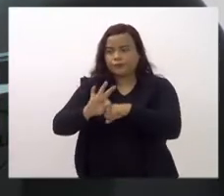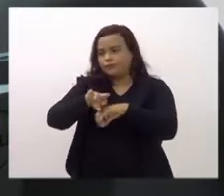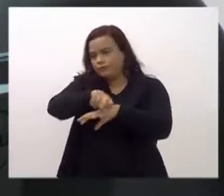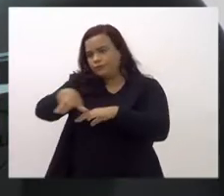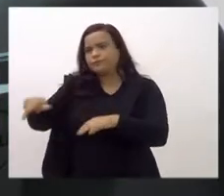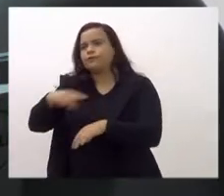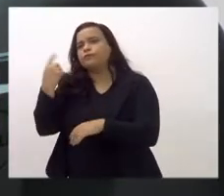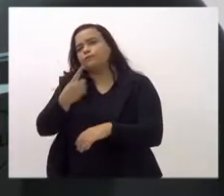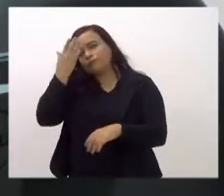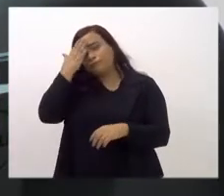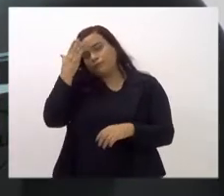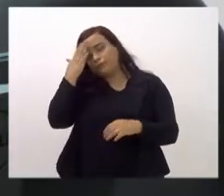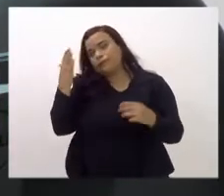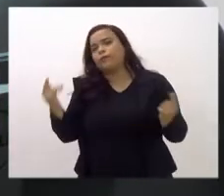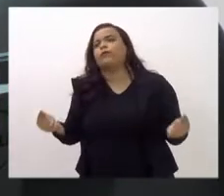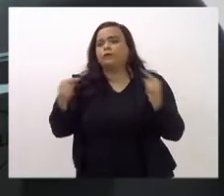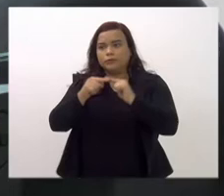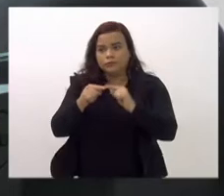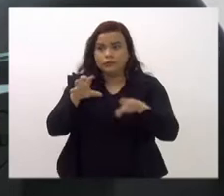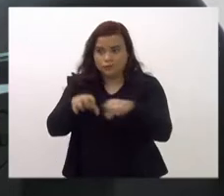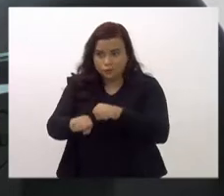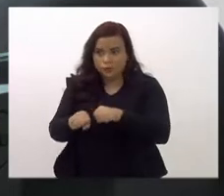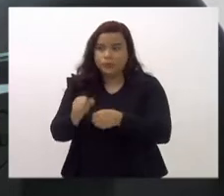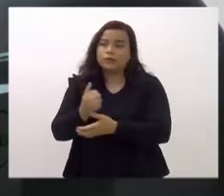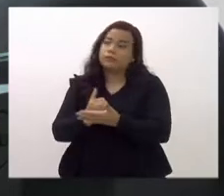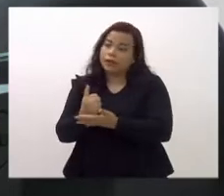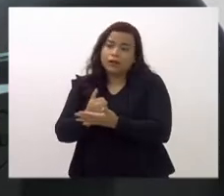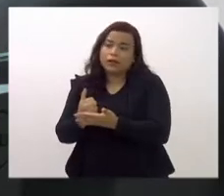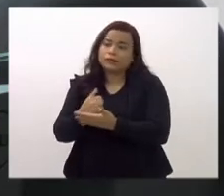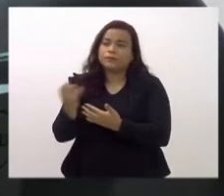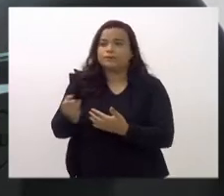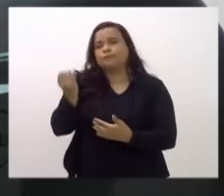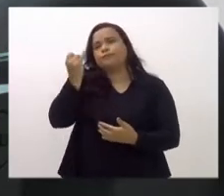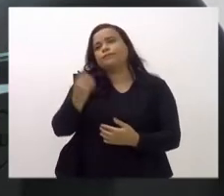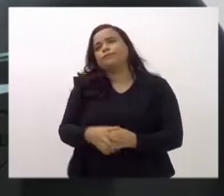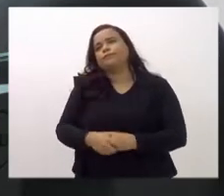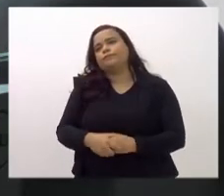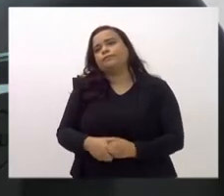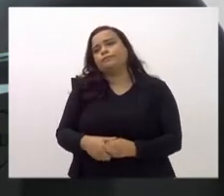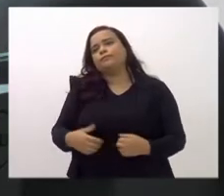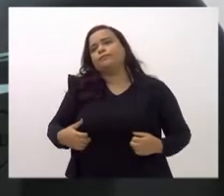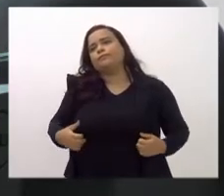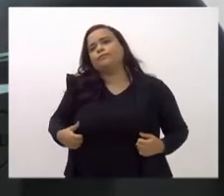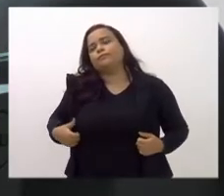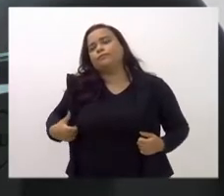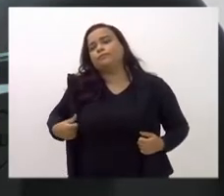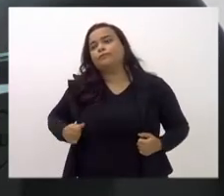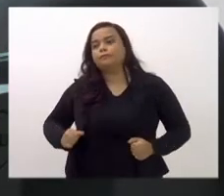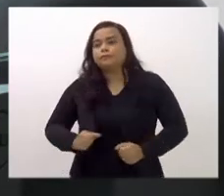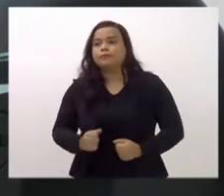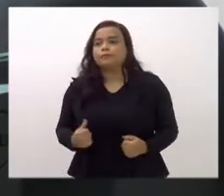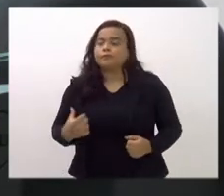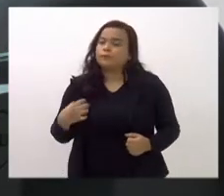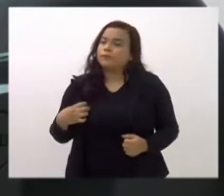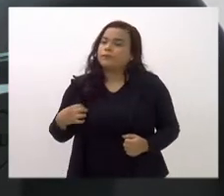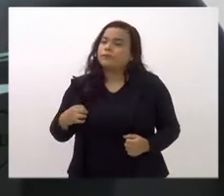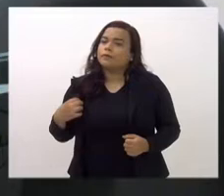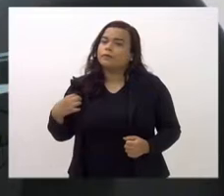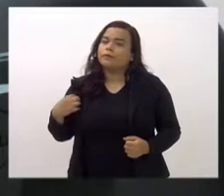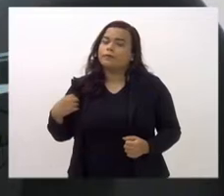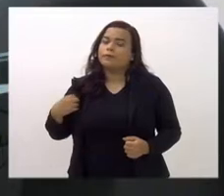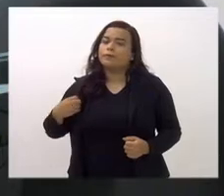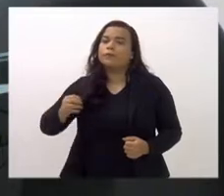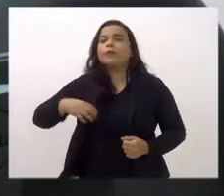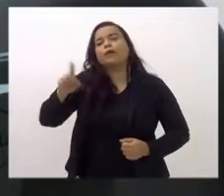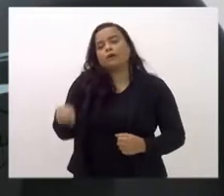nossa compreensão, faz parte de uma formação básica, né, ampliada, mas ainda da formação básica. Estão formando técnicos